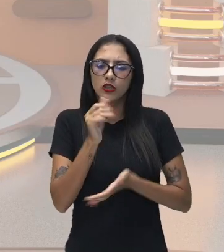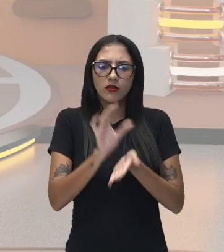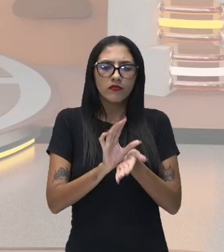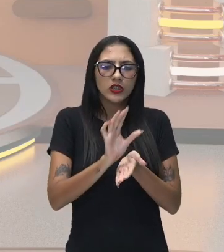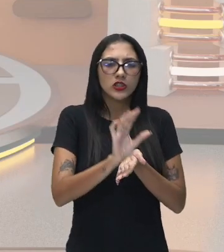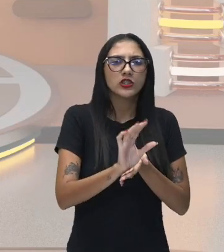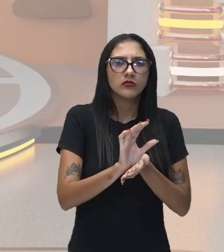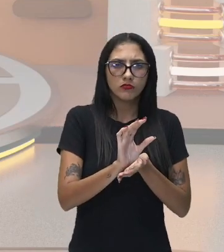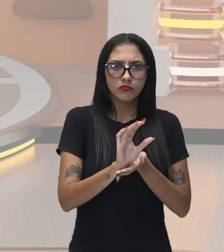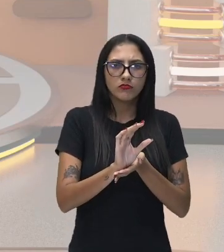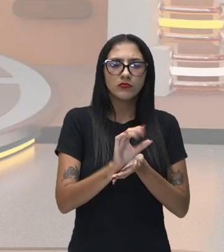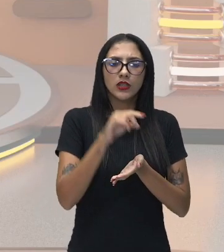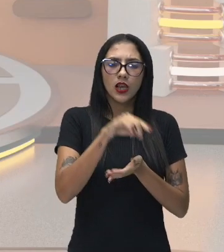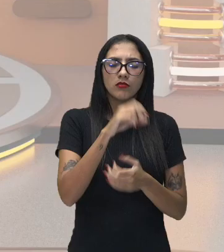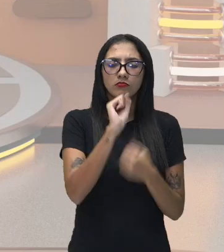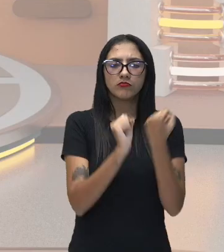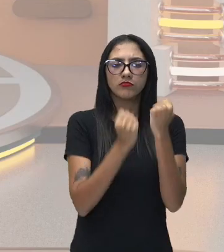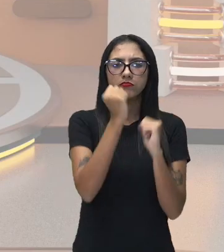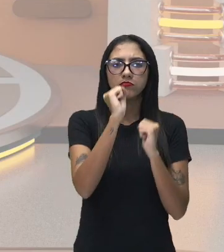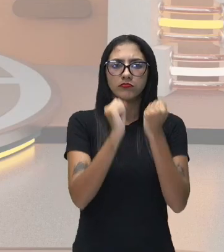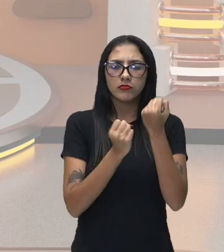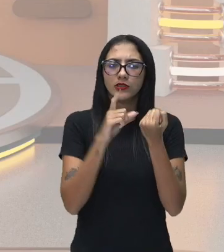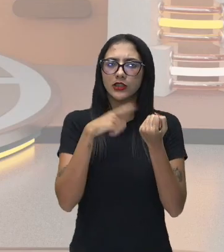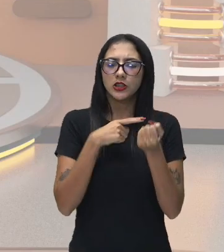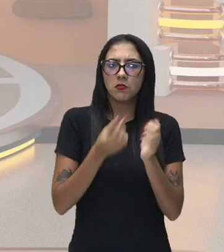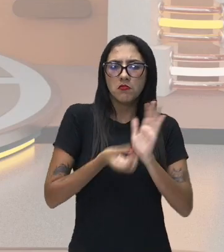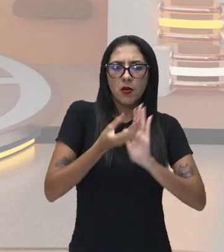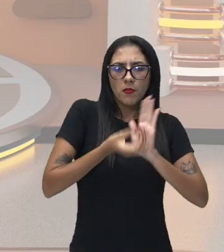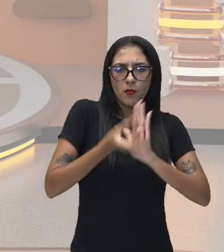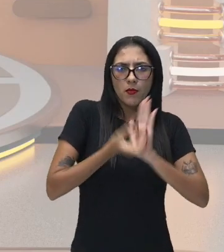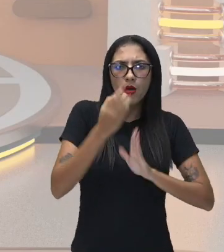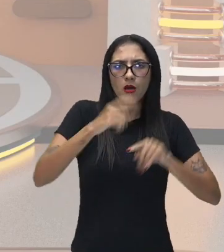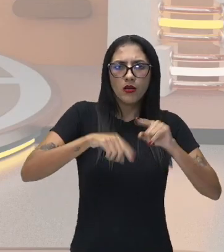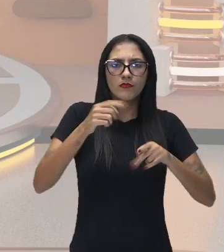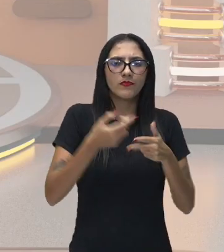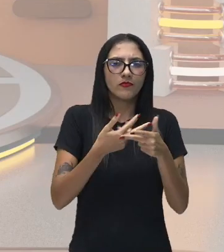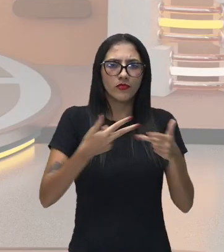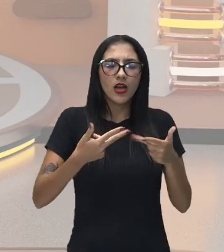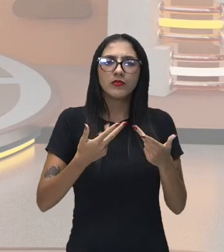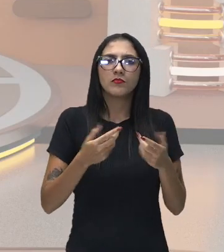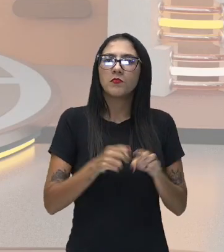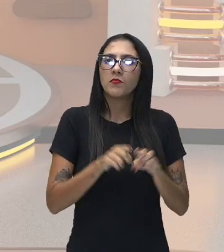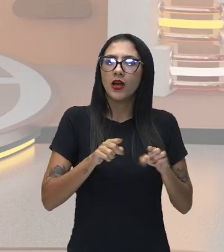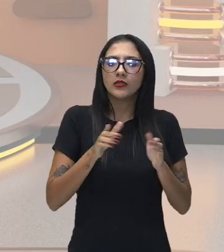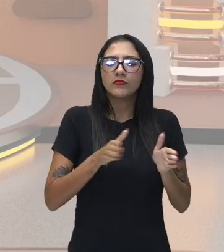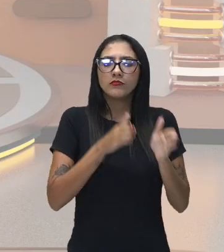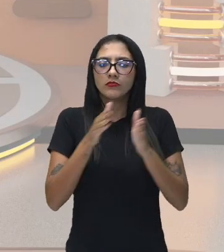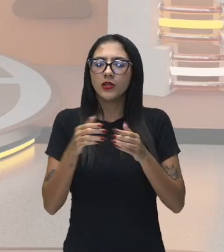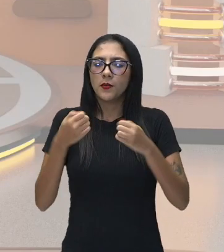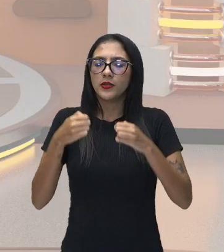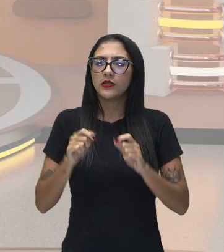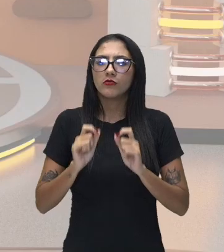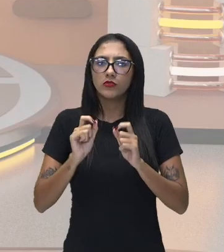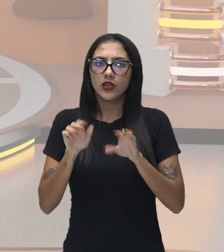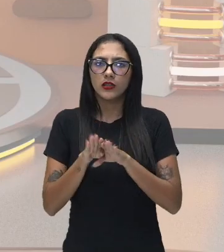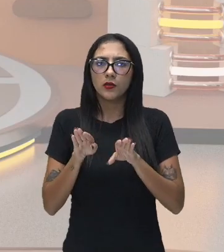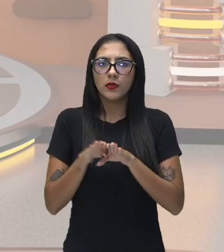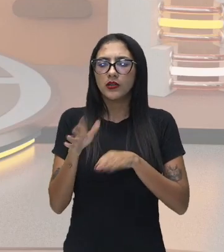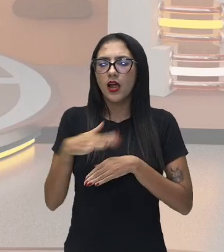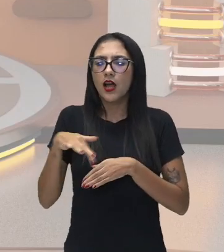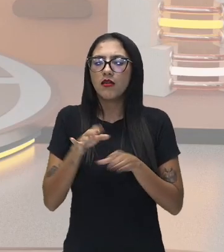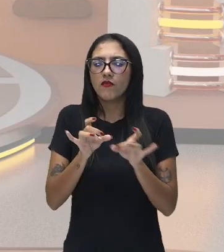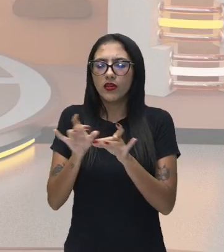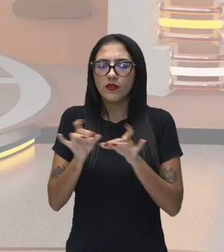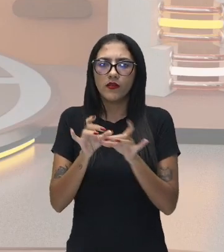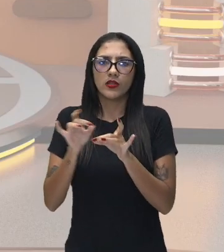elas cresciam mais e que elas começavam a produzir mais, necessitava-se de um grande mercado consumidor.